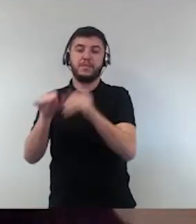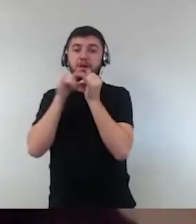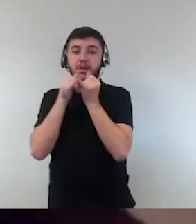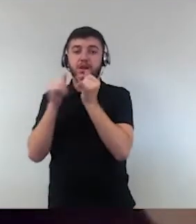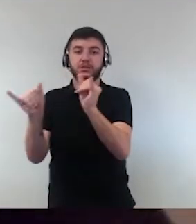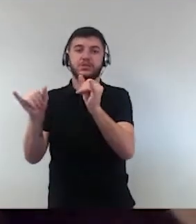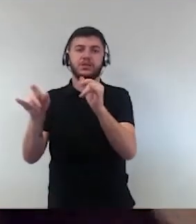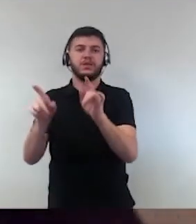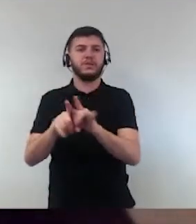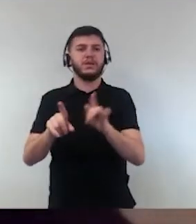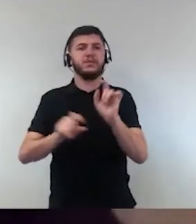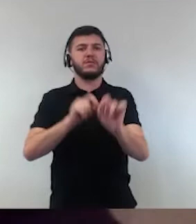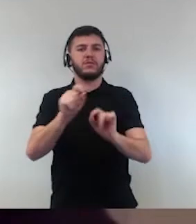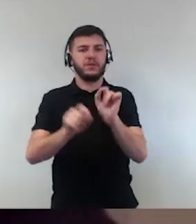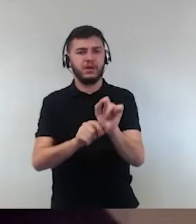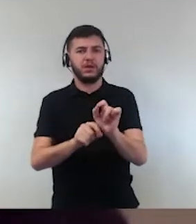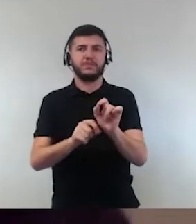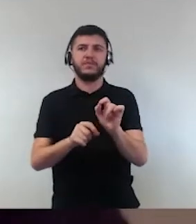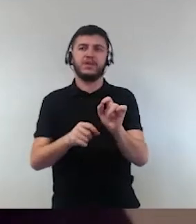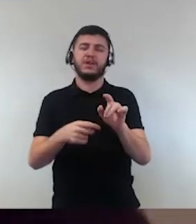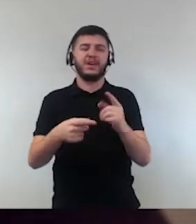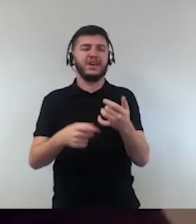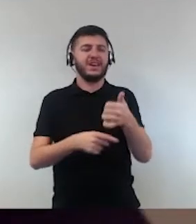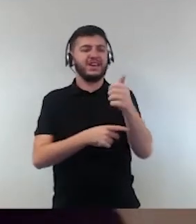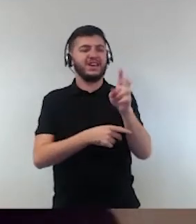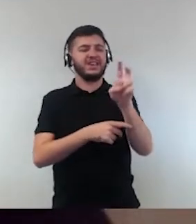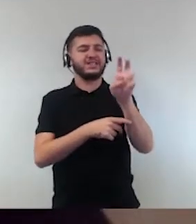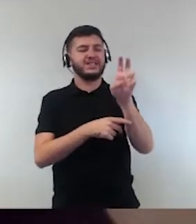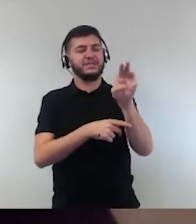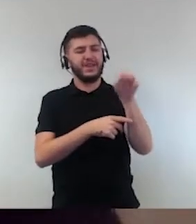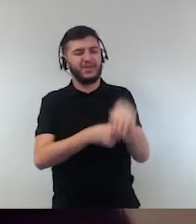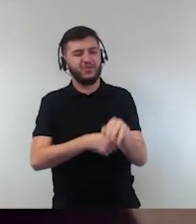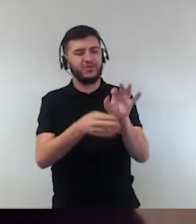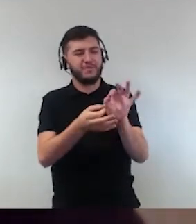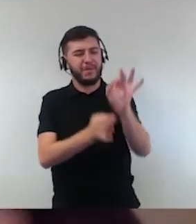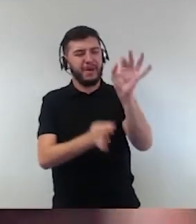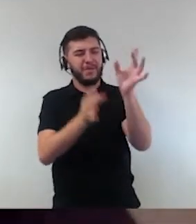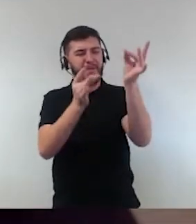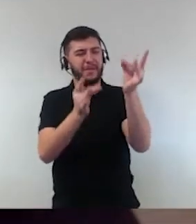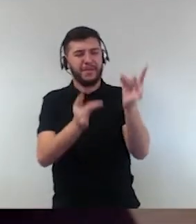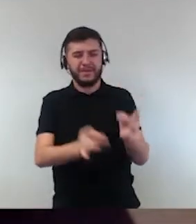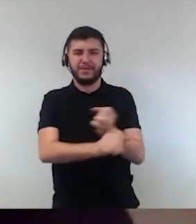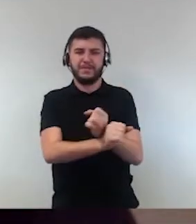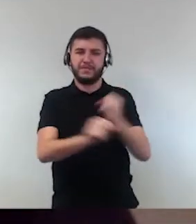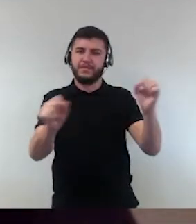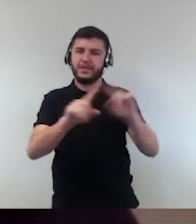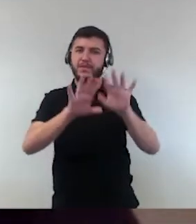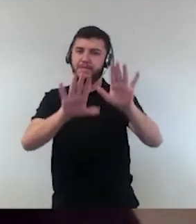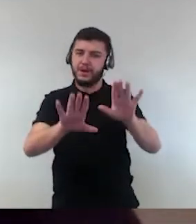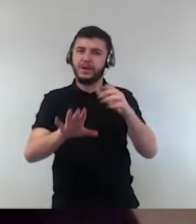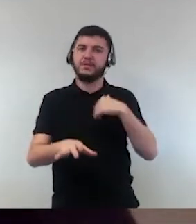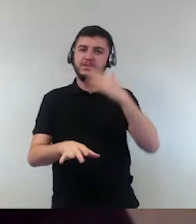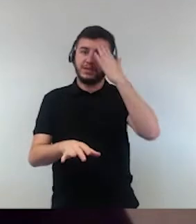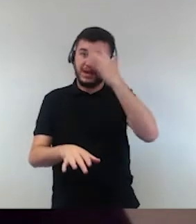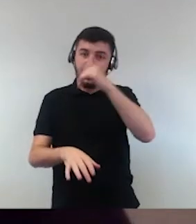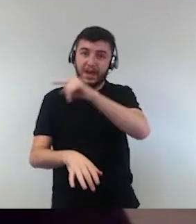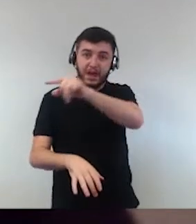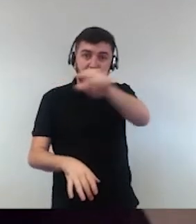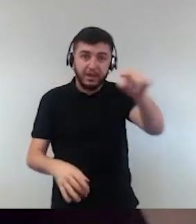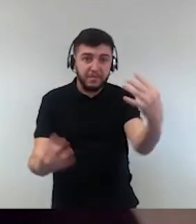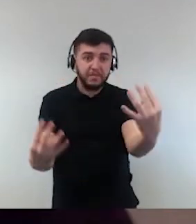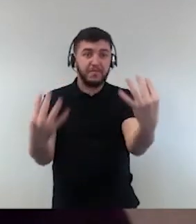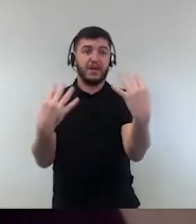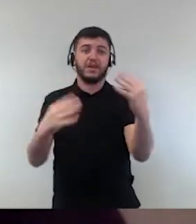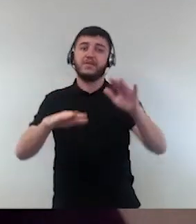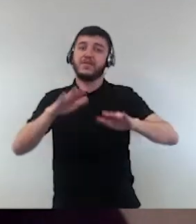e de exaurir. Mas vamos aqui puxar alguns debates interessantes. Eu sei que o ouvinte, muitas vezes, não tem muito